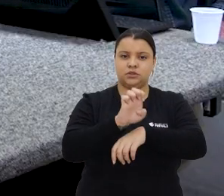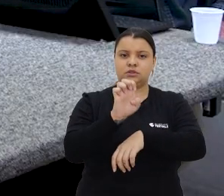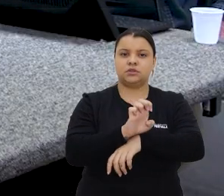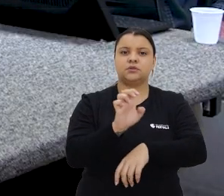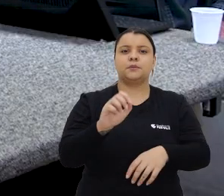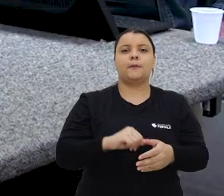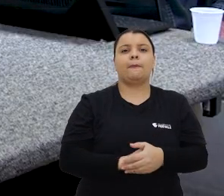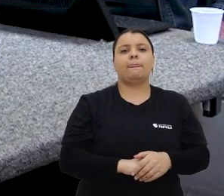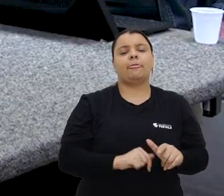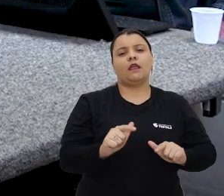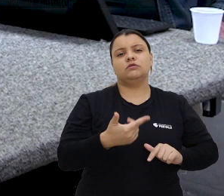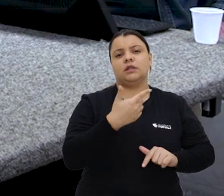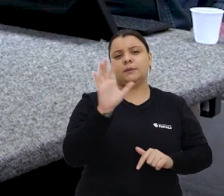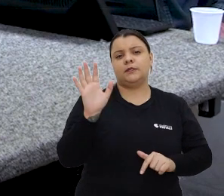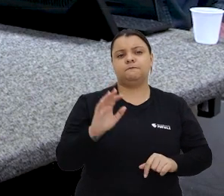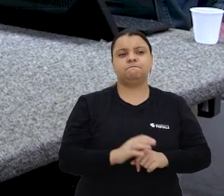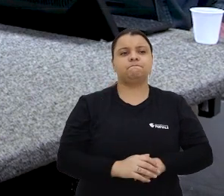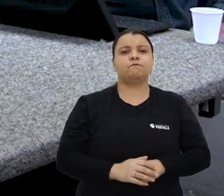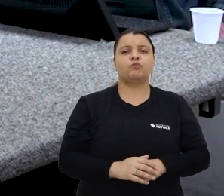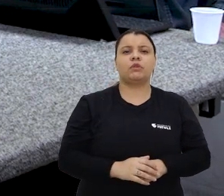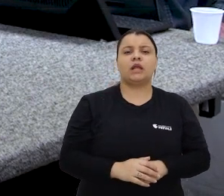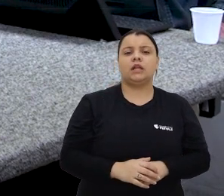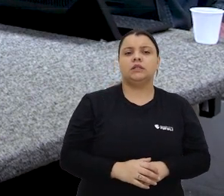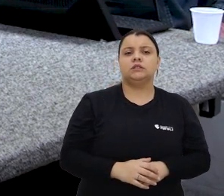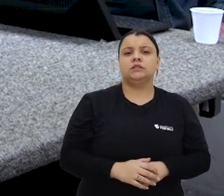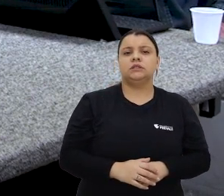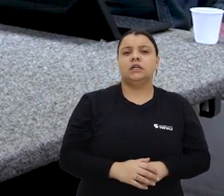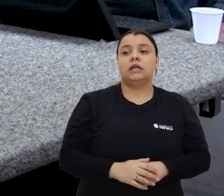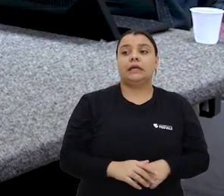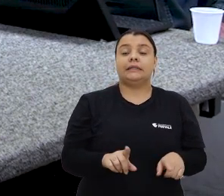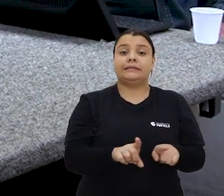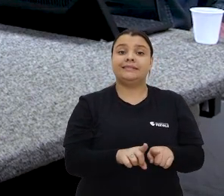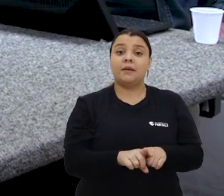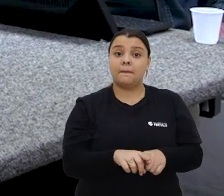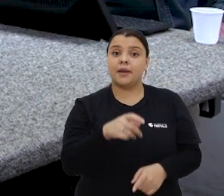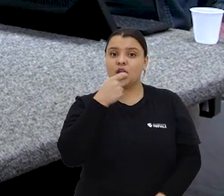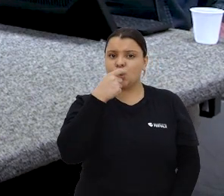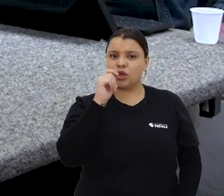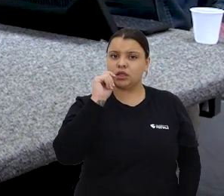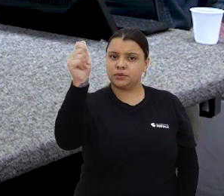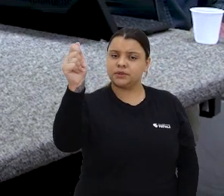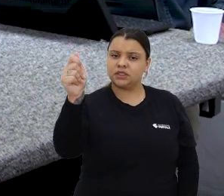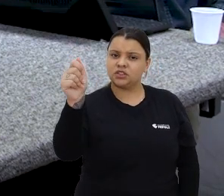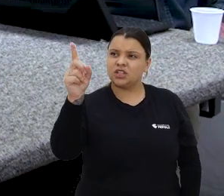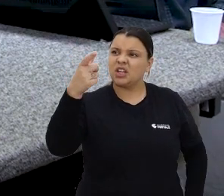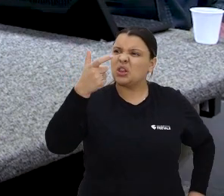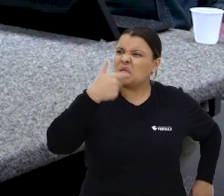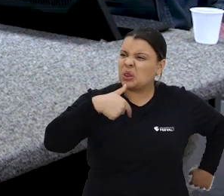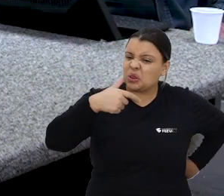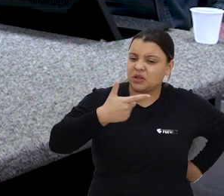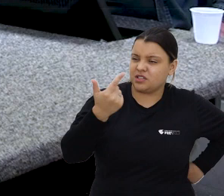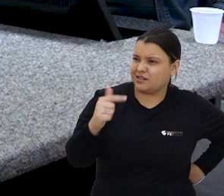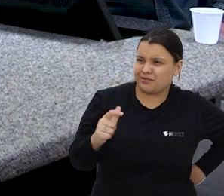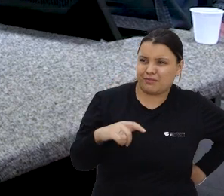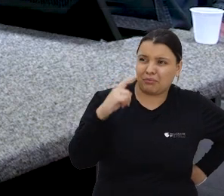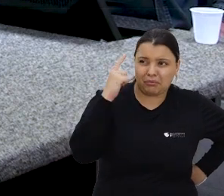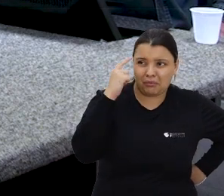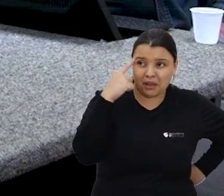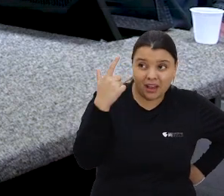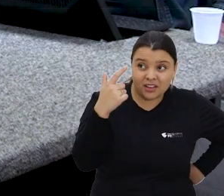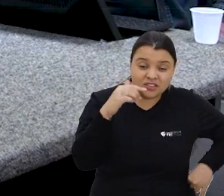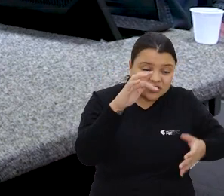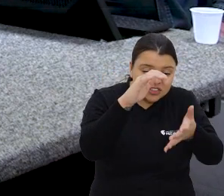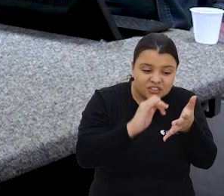La Salle Santo Antônio, trabalhava no Grêmio Náutico União, além da arbitragem. E tu acha que eu não tenho capacidade intelectual de redigir uma